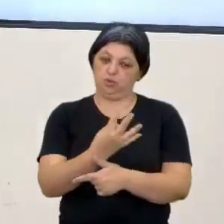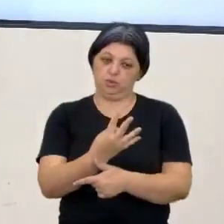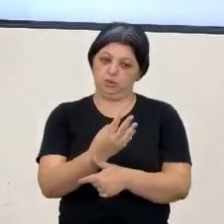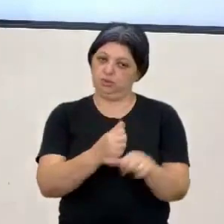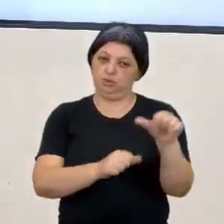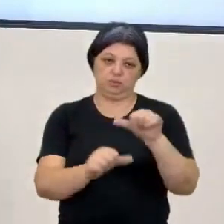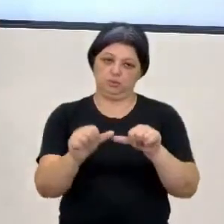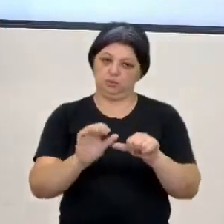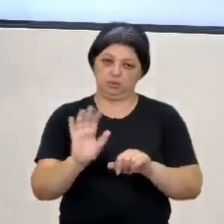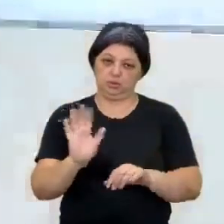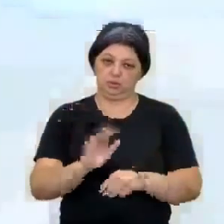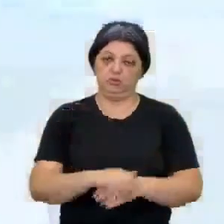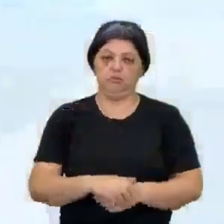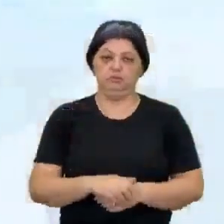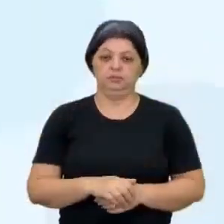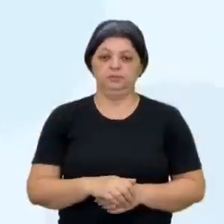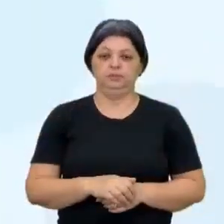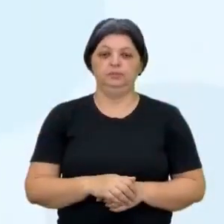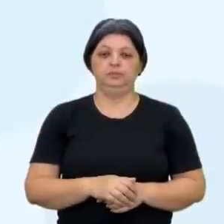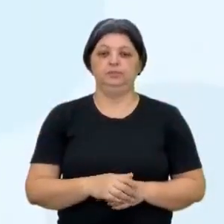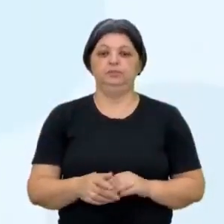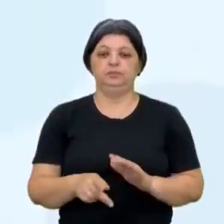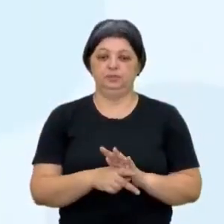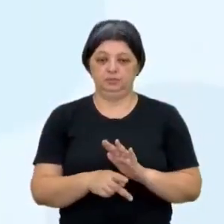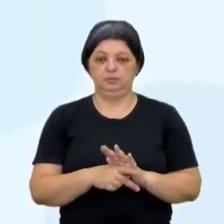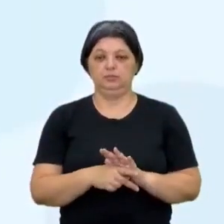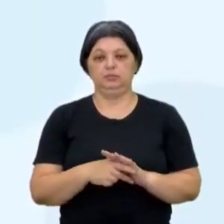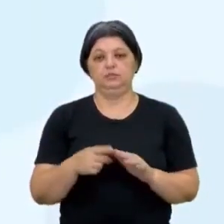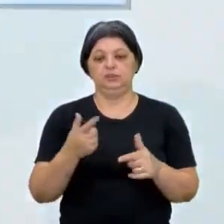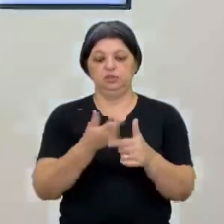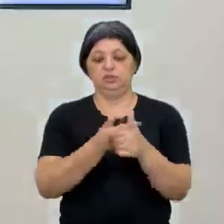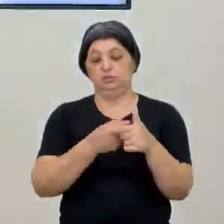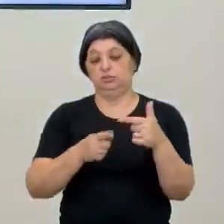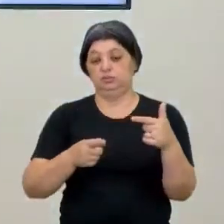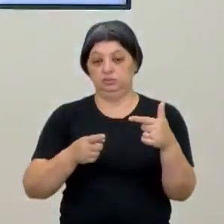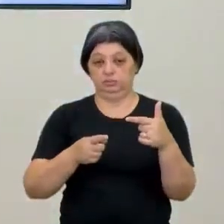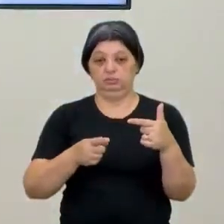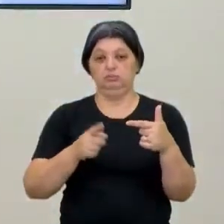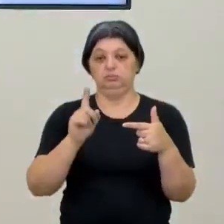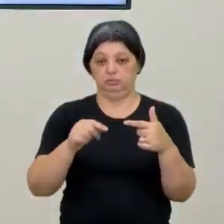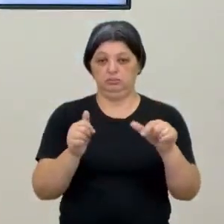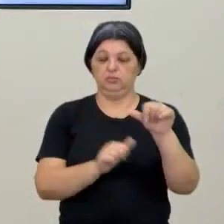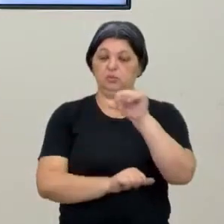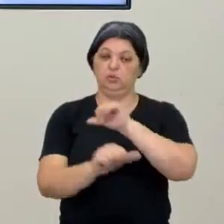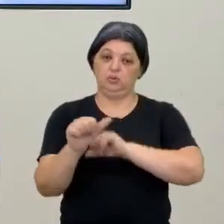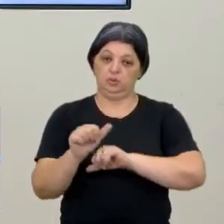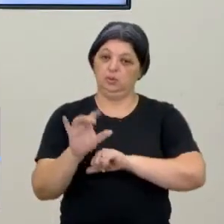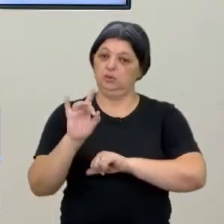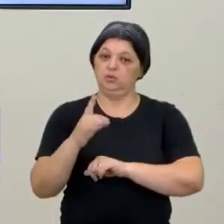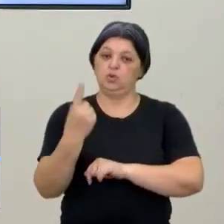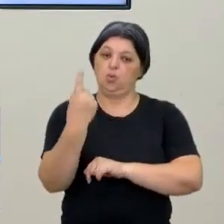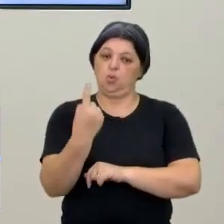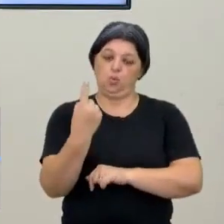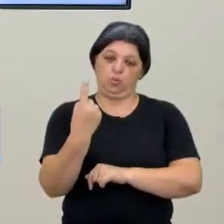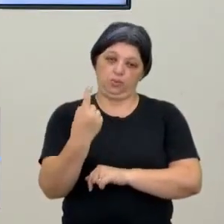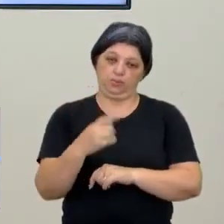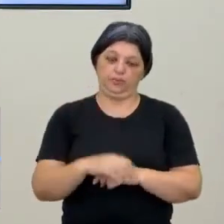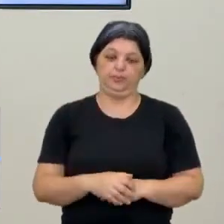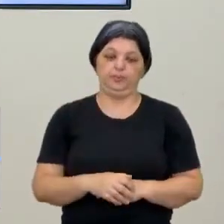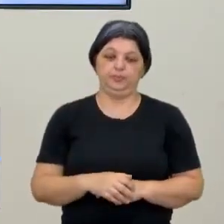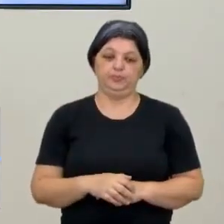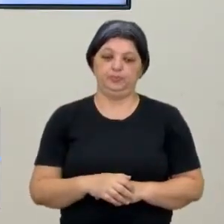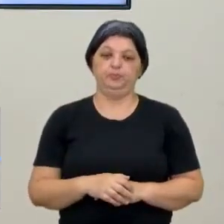Você troca o símbolo de vezes pelo símbolo de divisão. Você está trocando a operação, você só pode trocar uma, tá? E